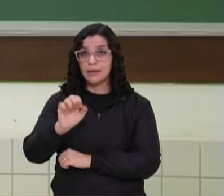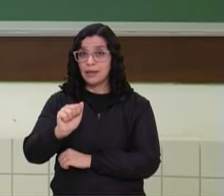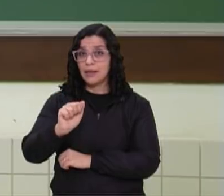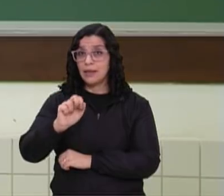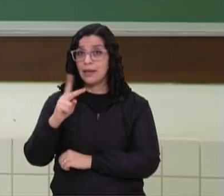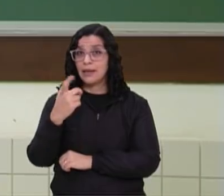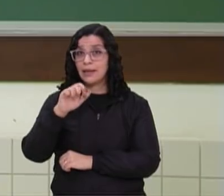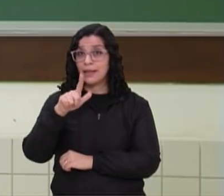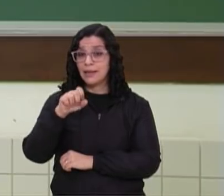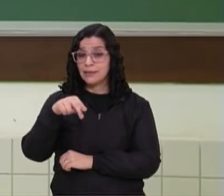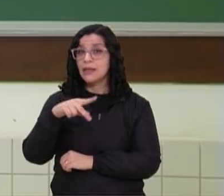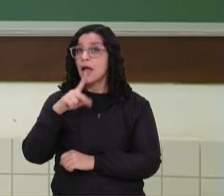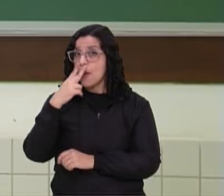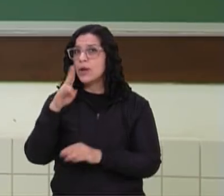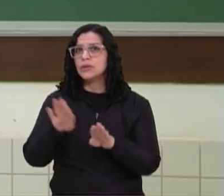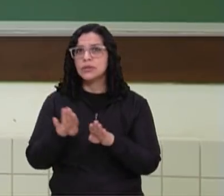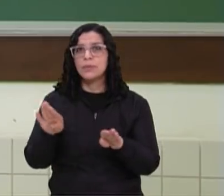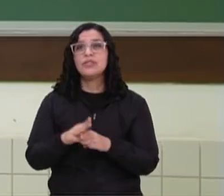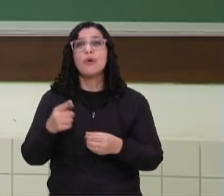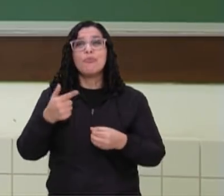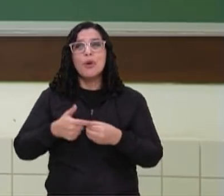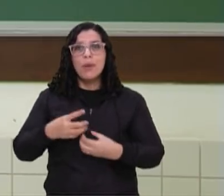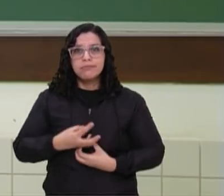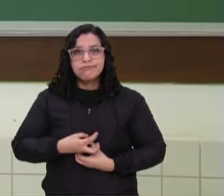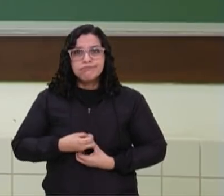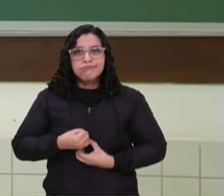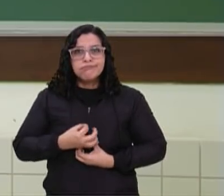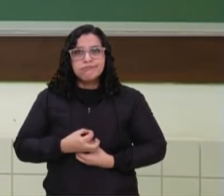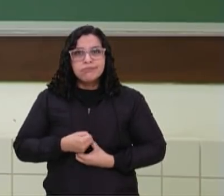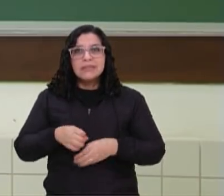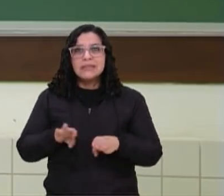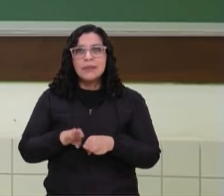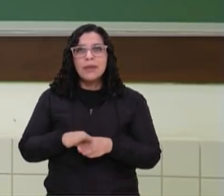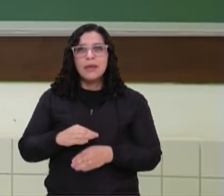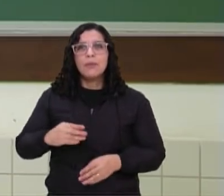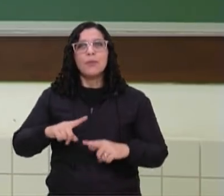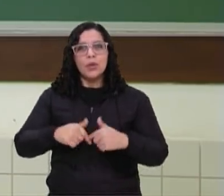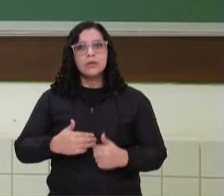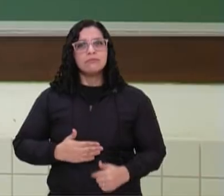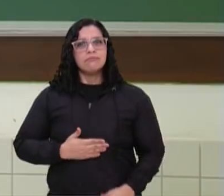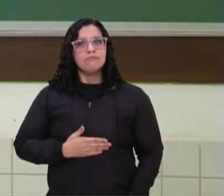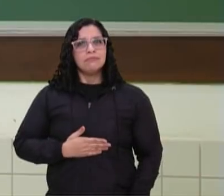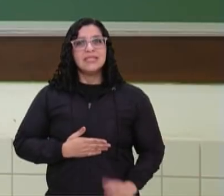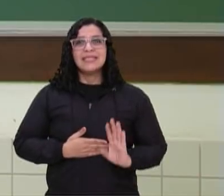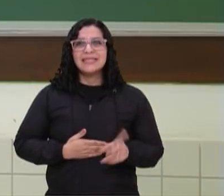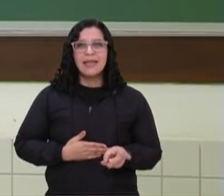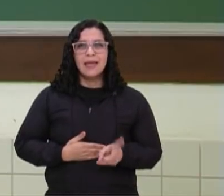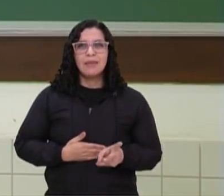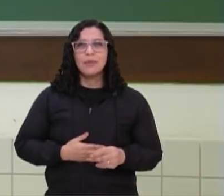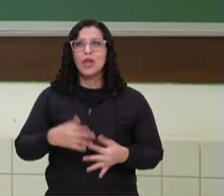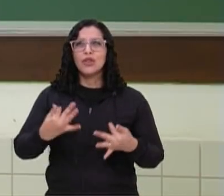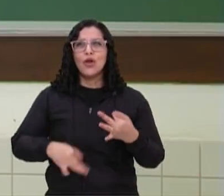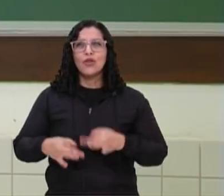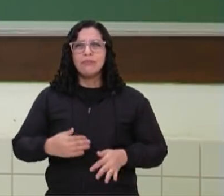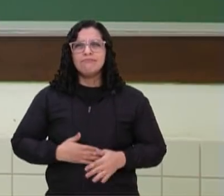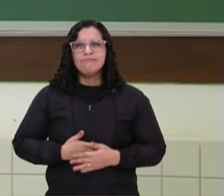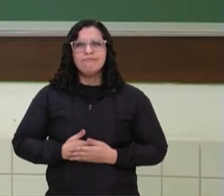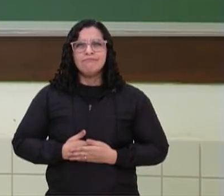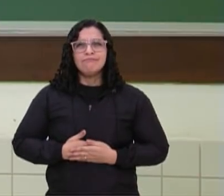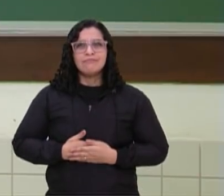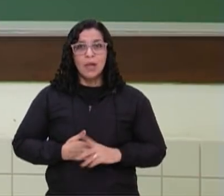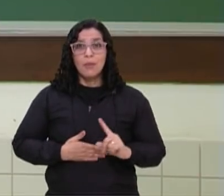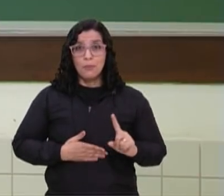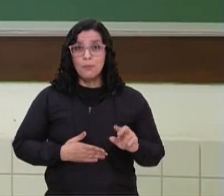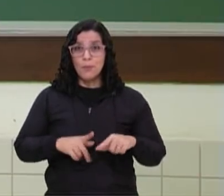provavelmente pela úlcera que ele tinha no estômago, o qual ele ficava conhecido por colocar a mão sempre embaixo do seu casaco